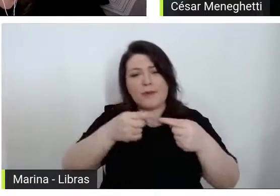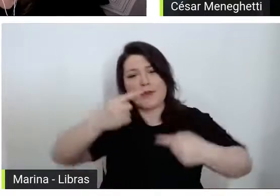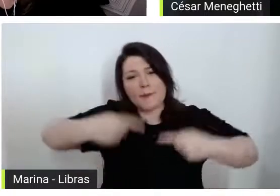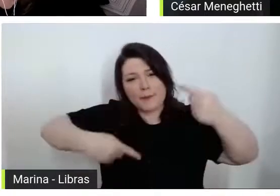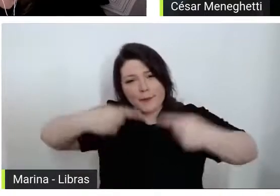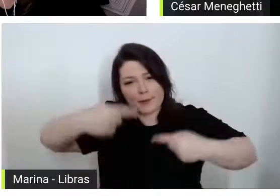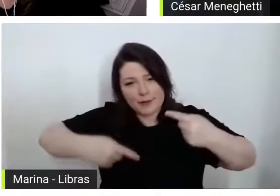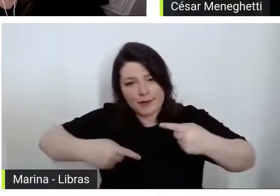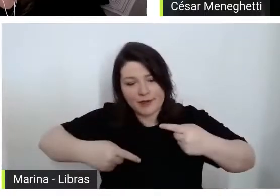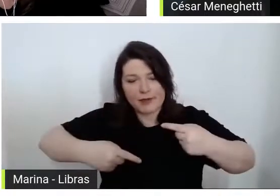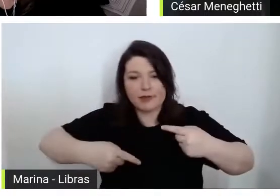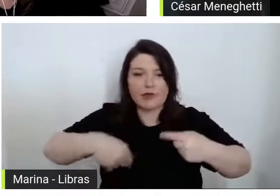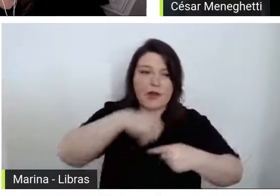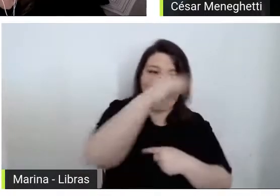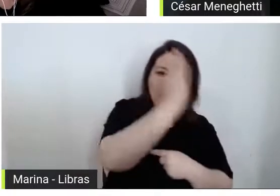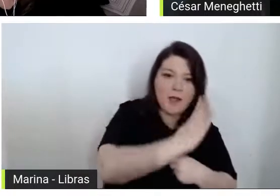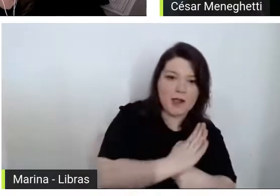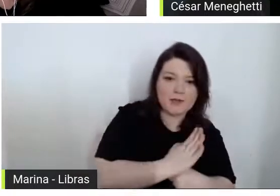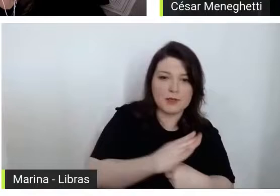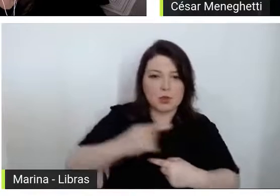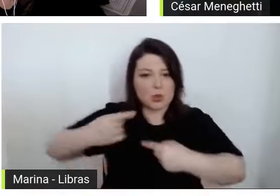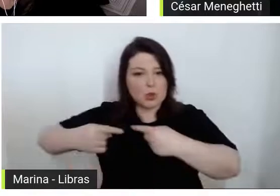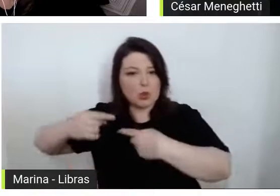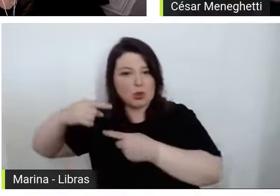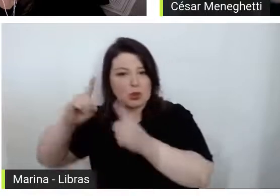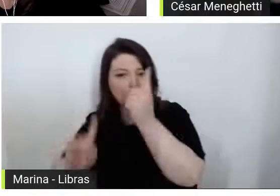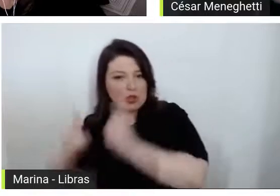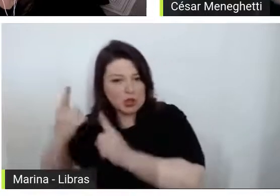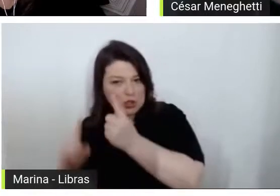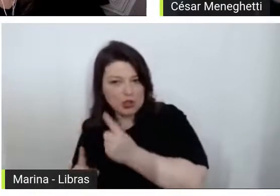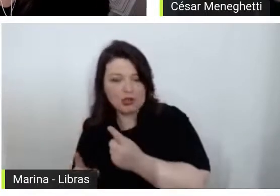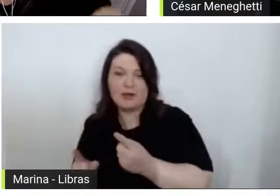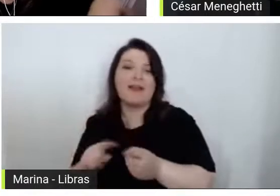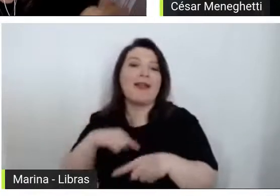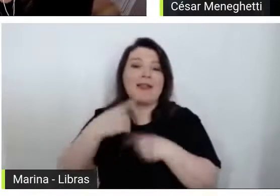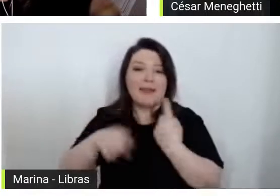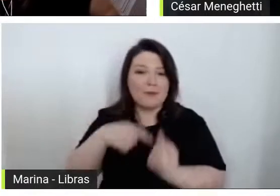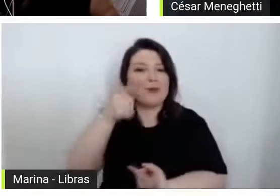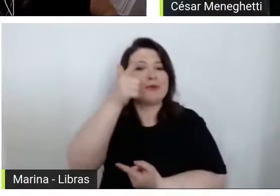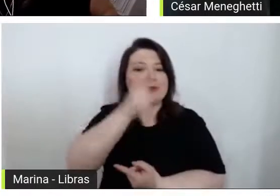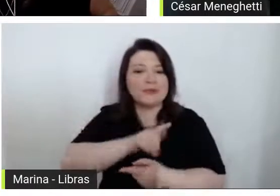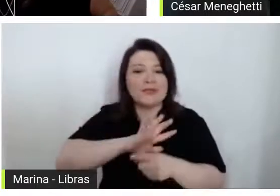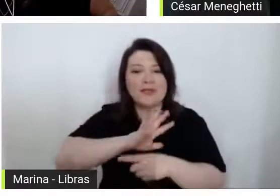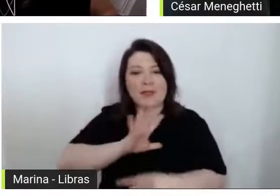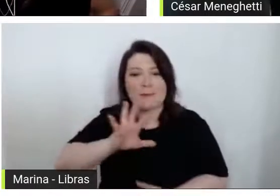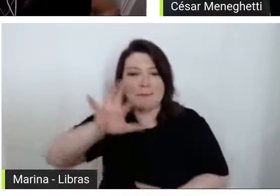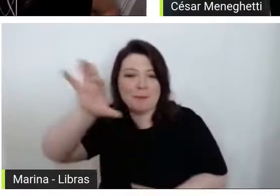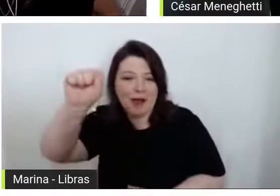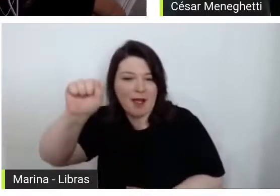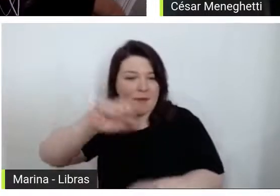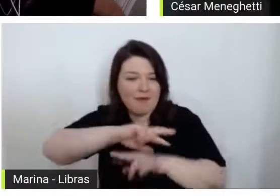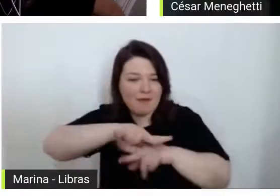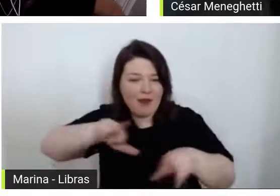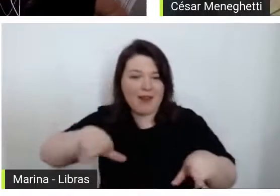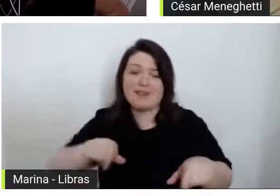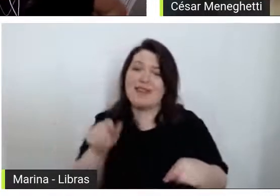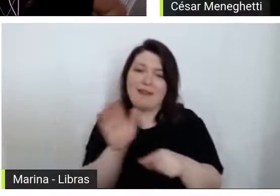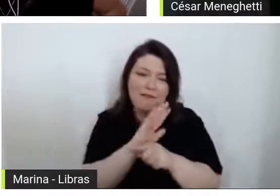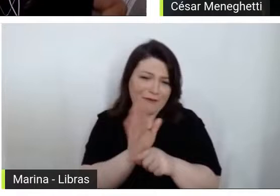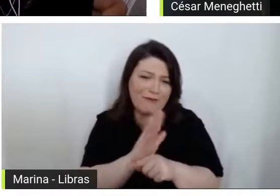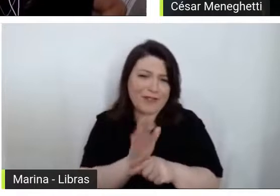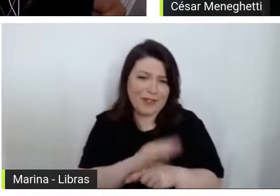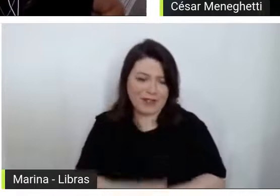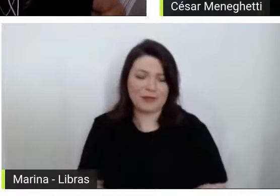e foi para o Festival de Locarno, ganhou um monte de prêmio, era um vídeo também, não? Era uma